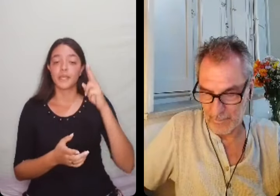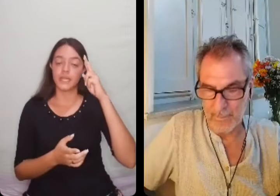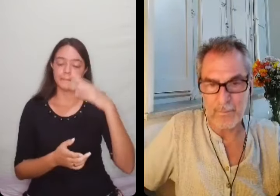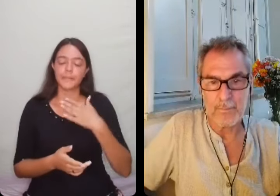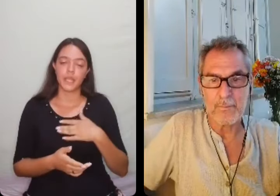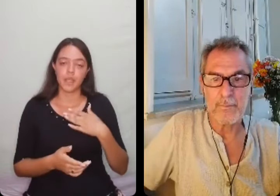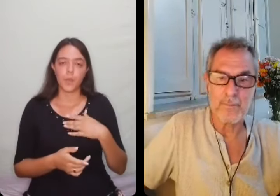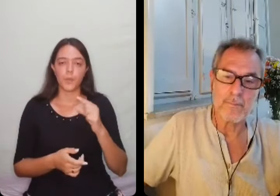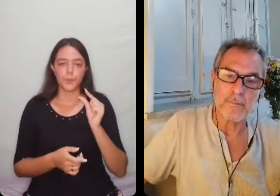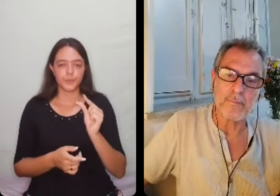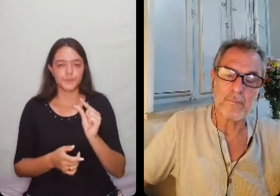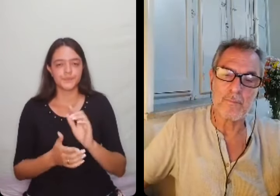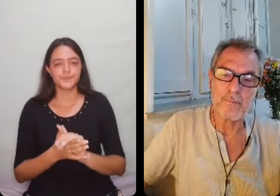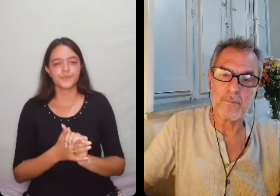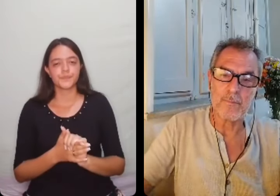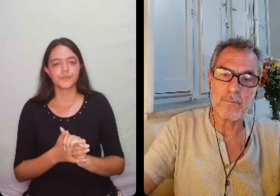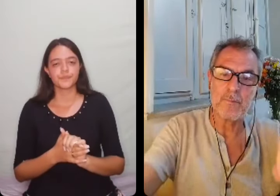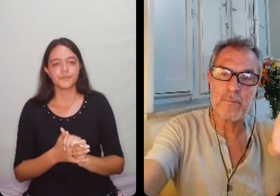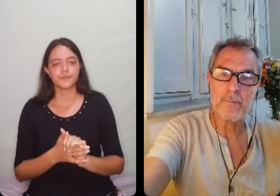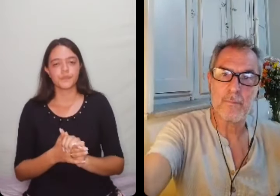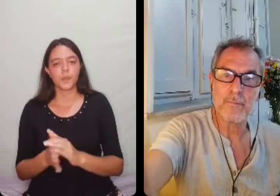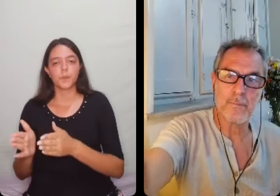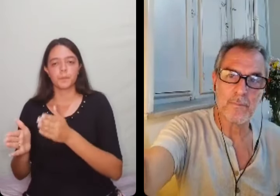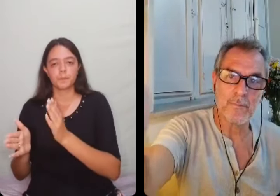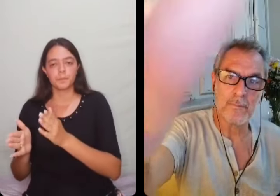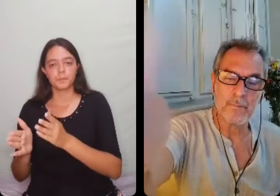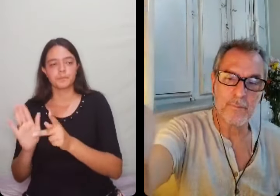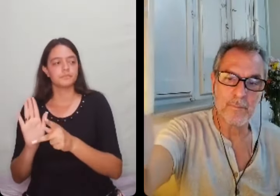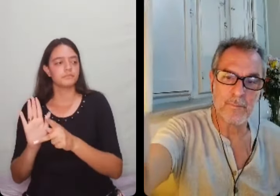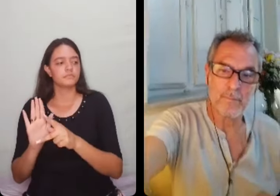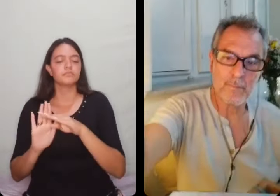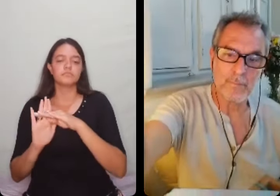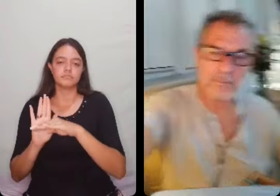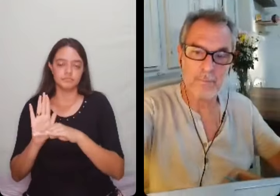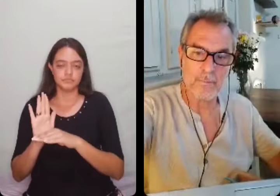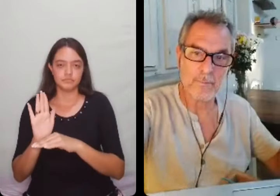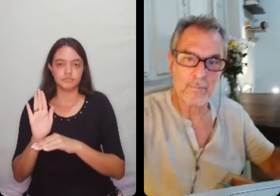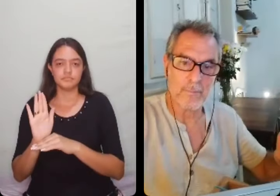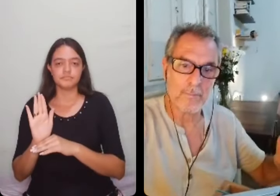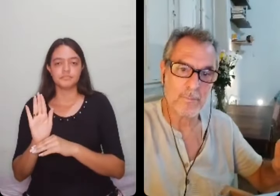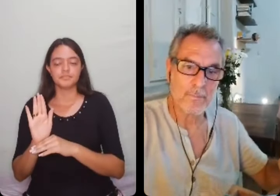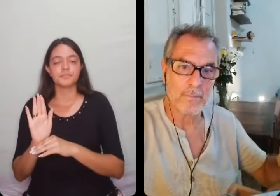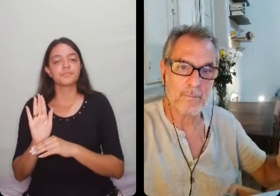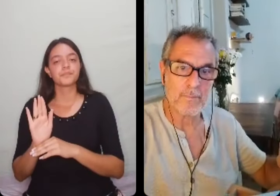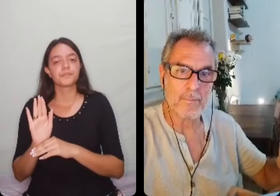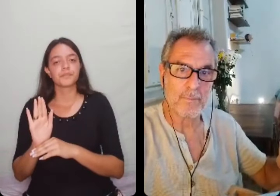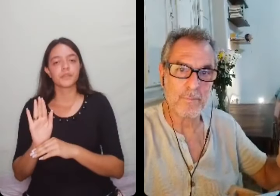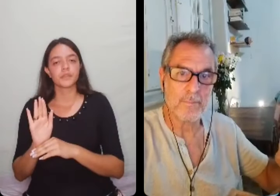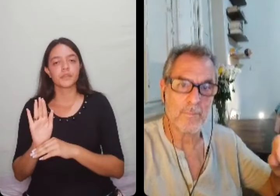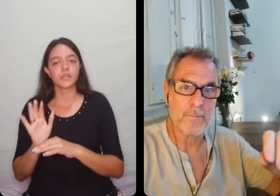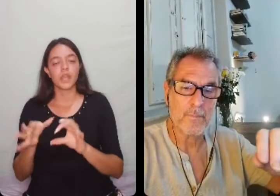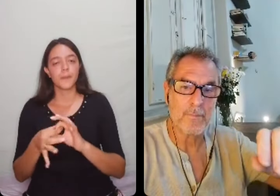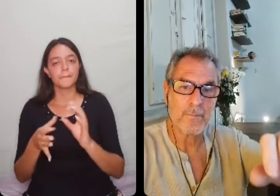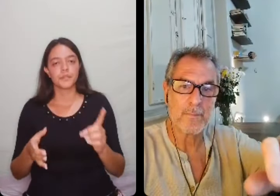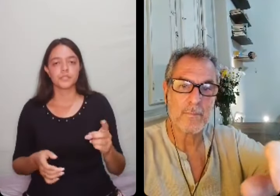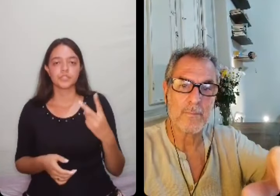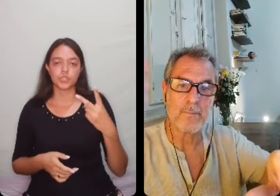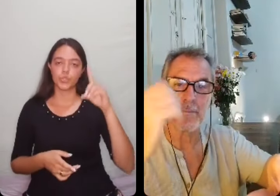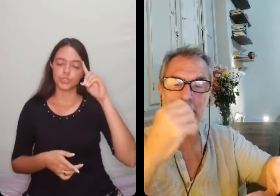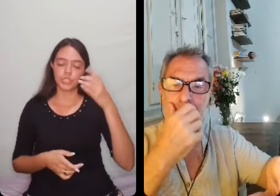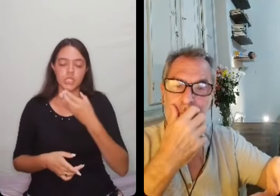programação, né, além das apresentações que vão ficar disponíveis do dia 2 de dezembro às 20 horas até o dia